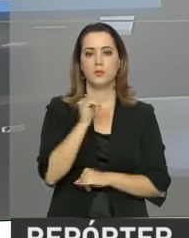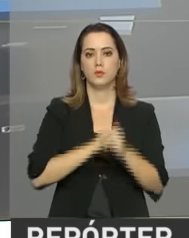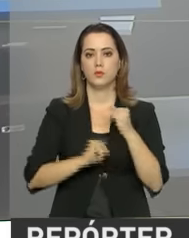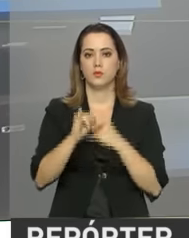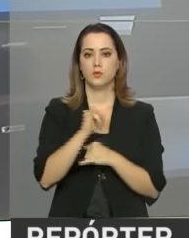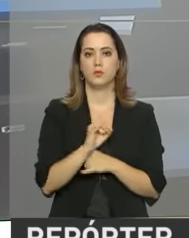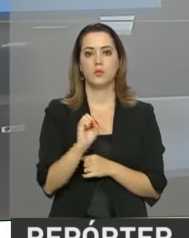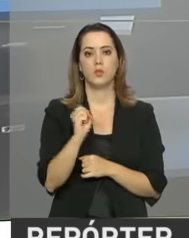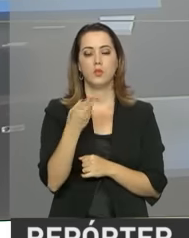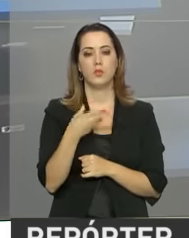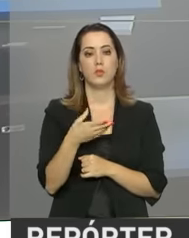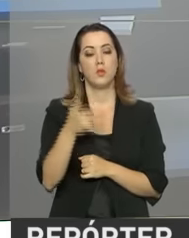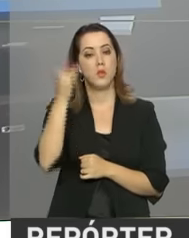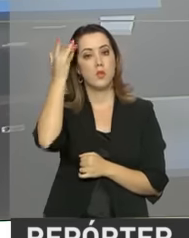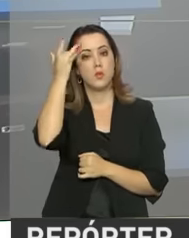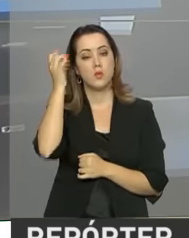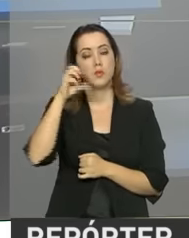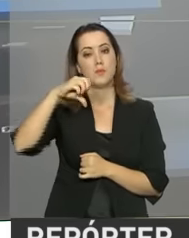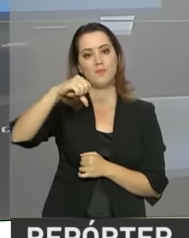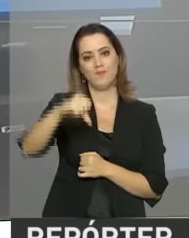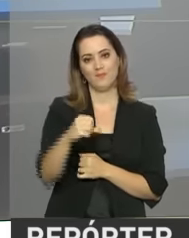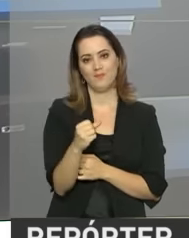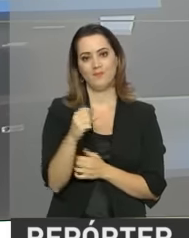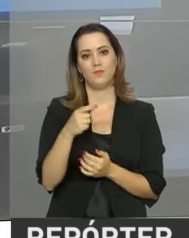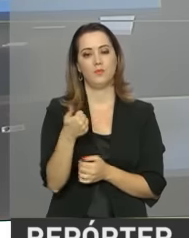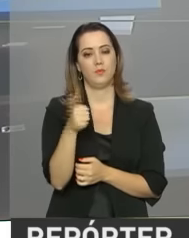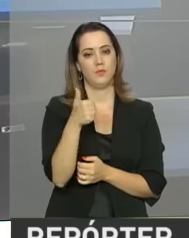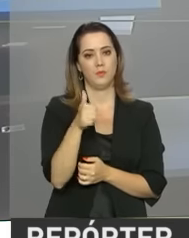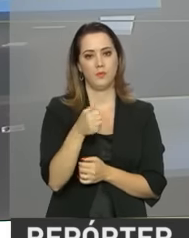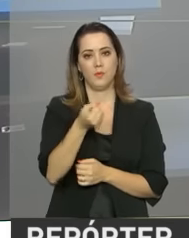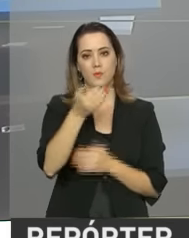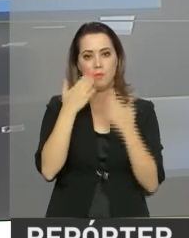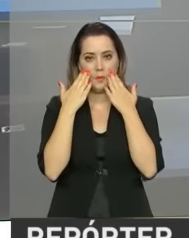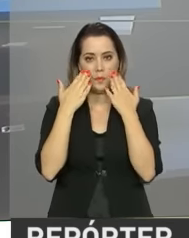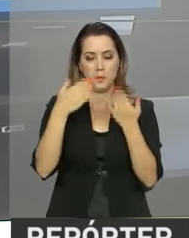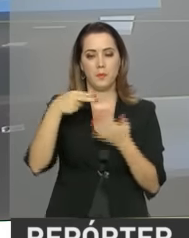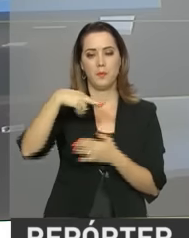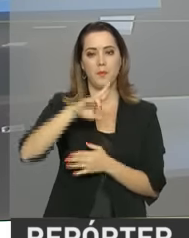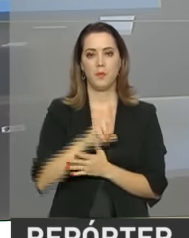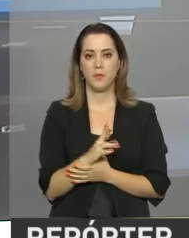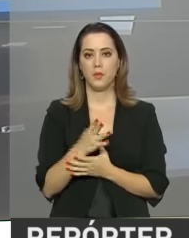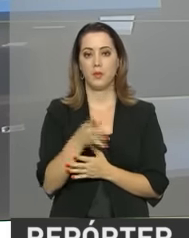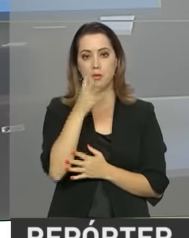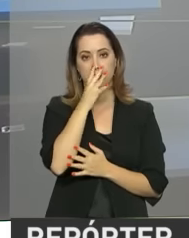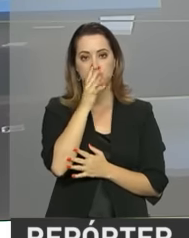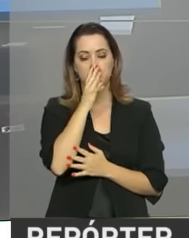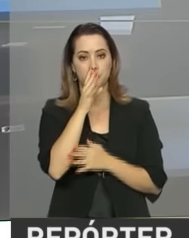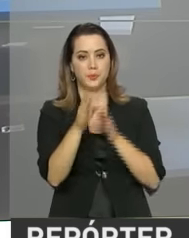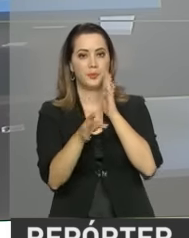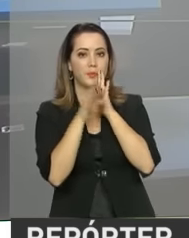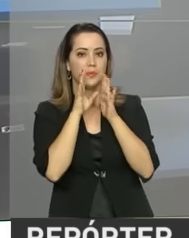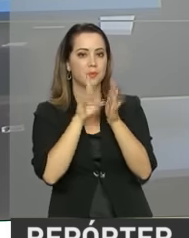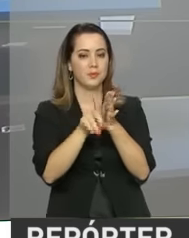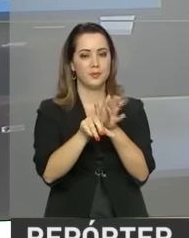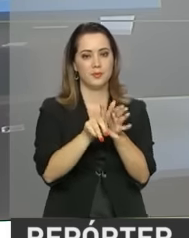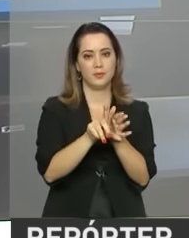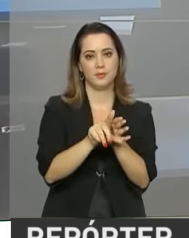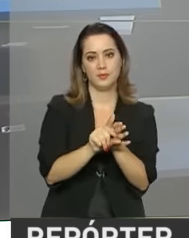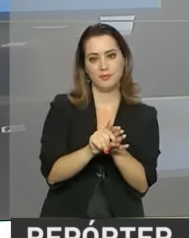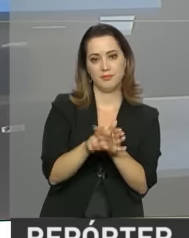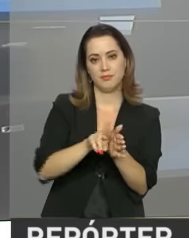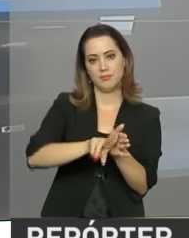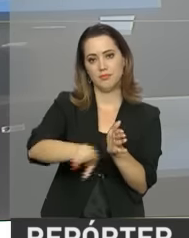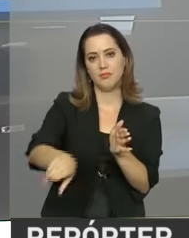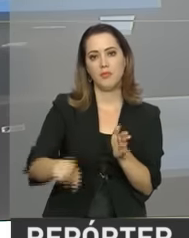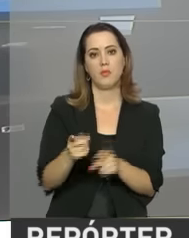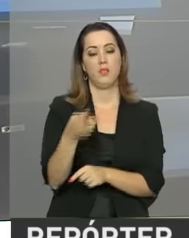com outras informações ou amanhã às 9 da manhã na primeira edição do repórter NBR acompanhe também as notícias do governo federal nas nossas